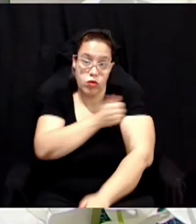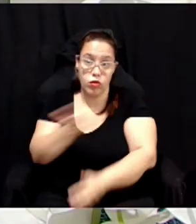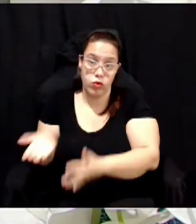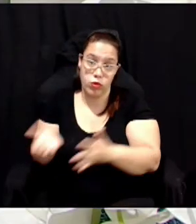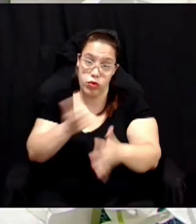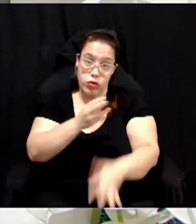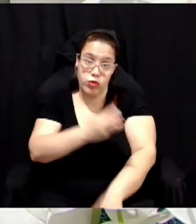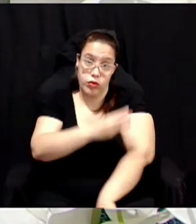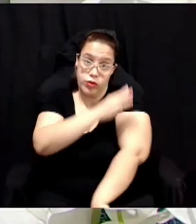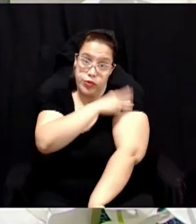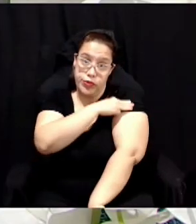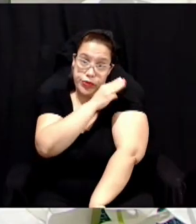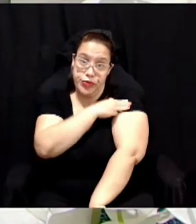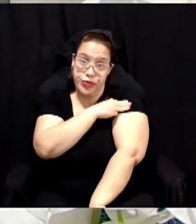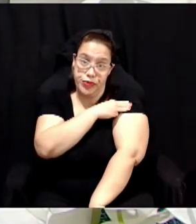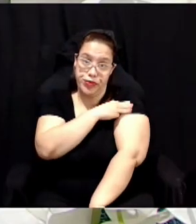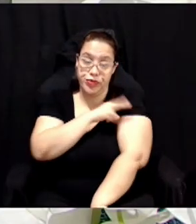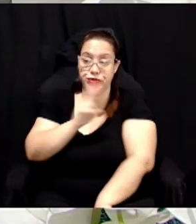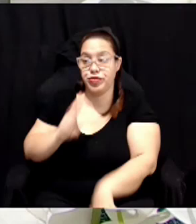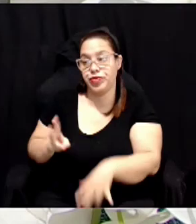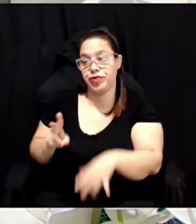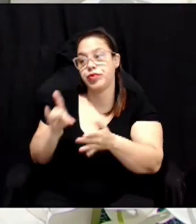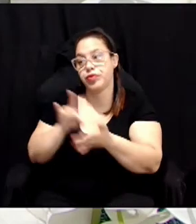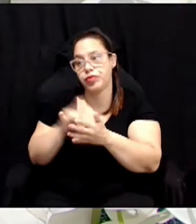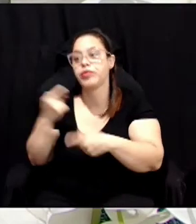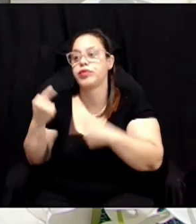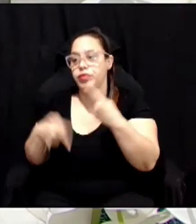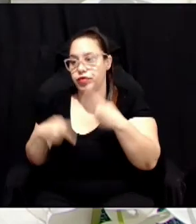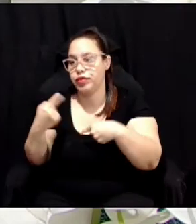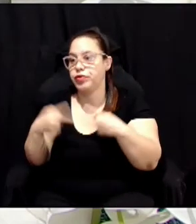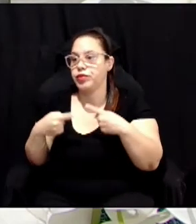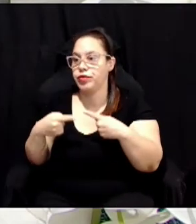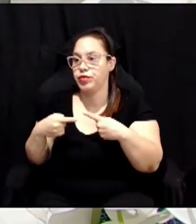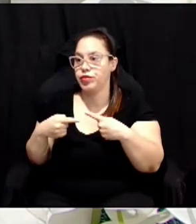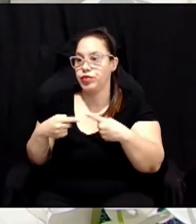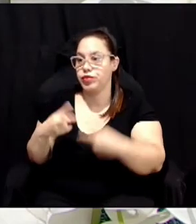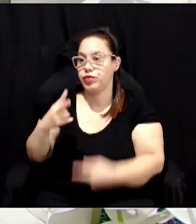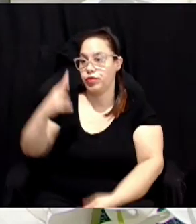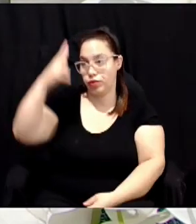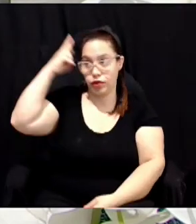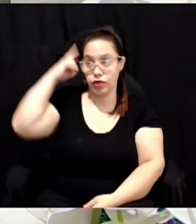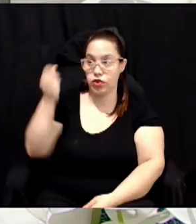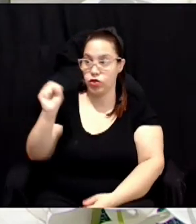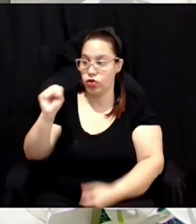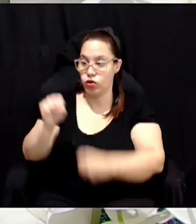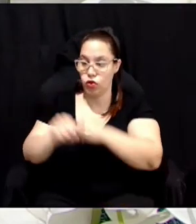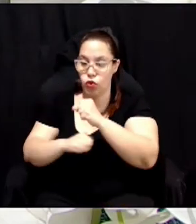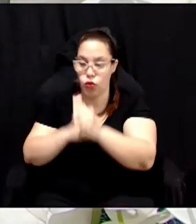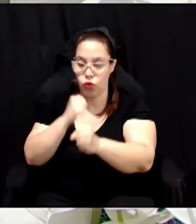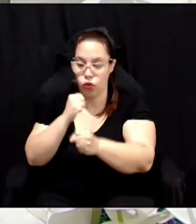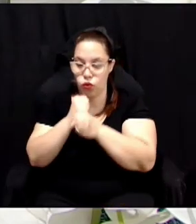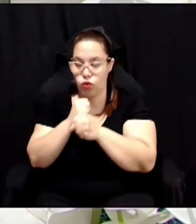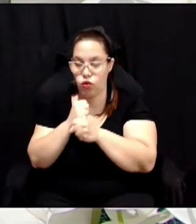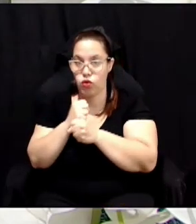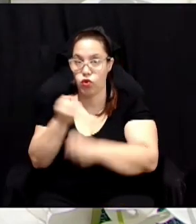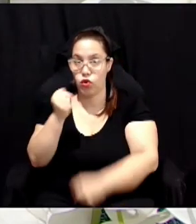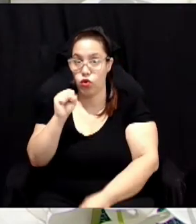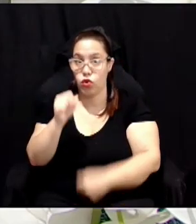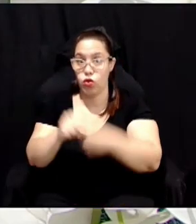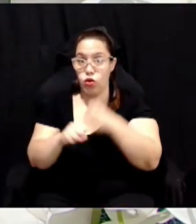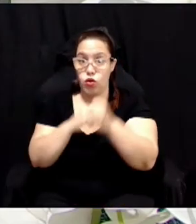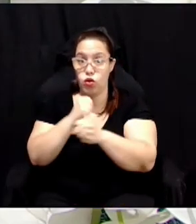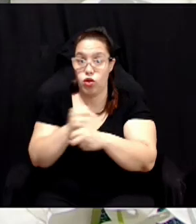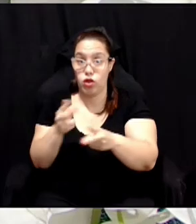E é sempre uma realidade, a gente discute aqui, né? Estou aqui no vestibular há 8 anos, em 8 anos dá para perceber